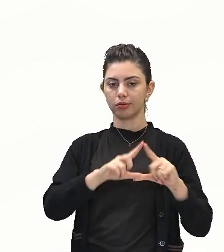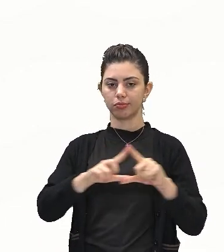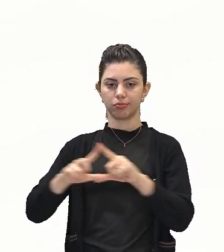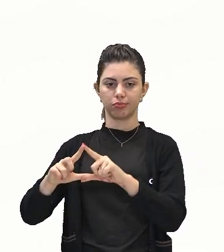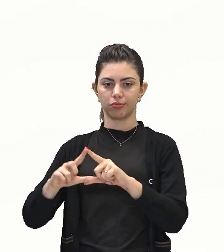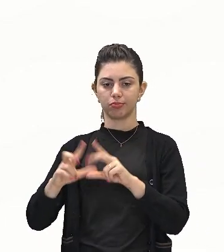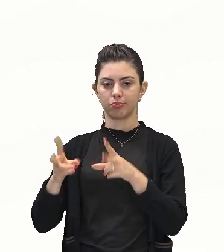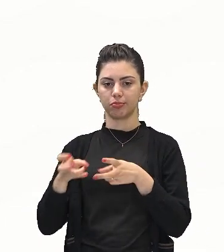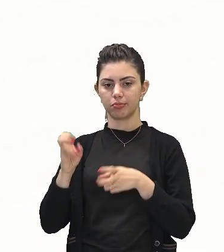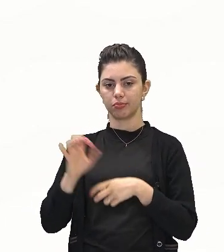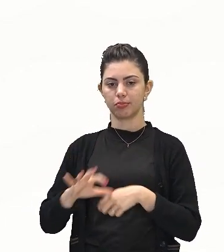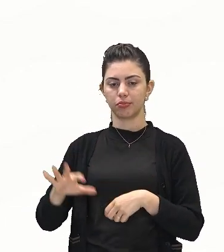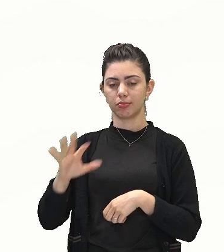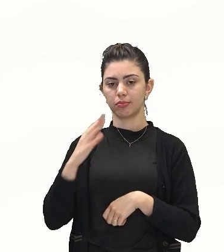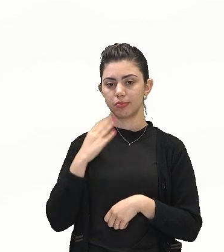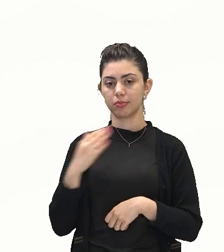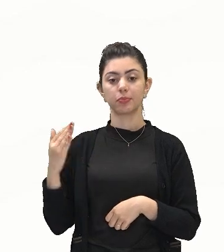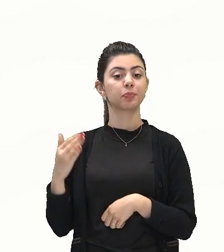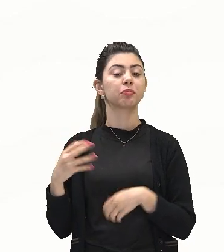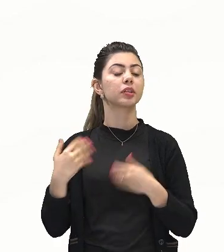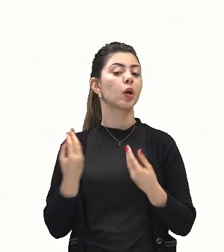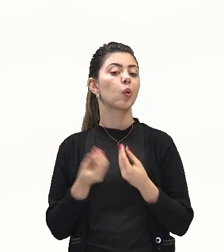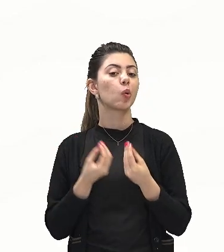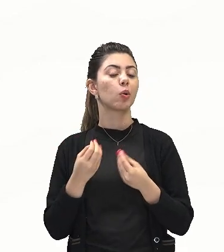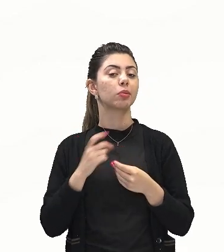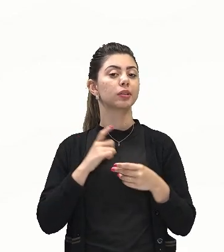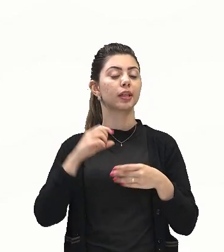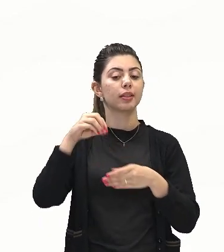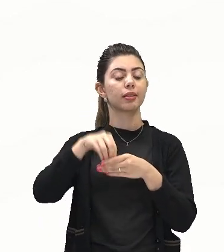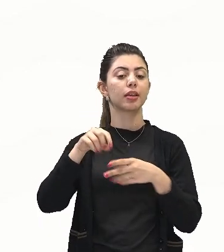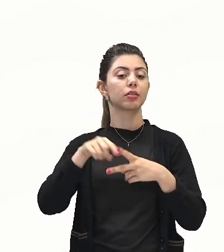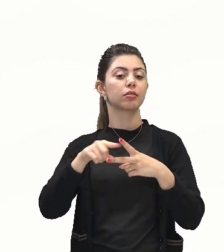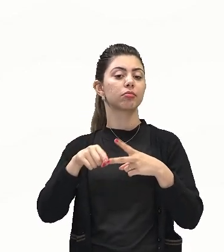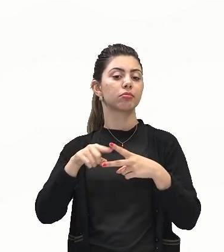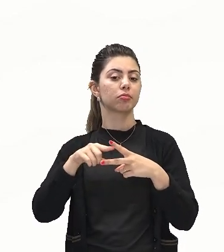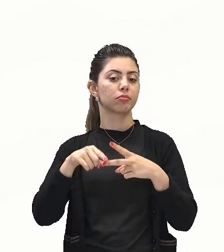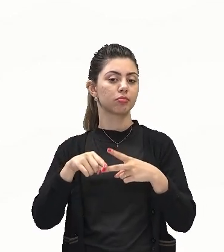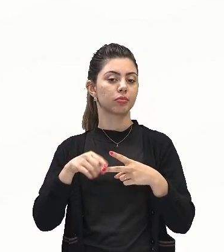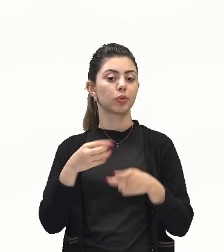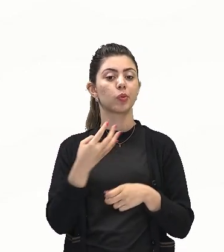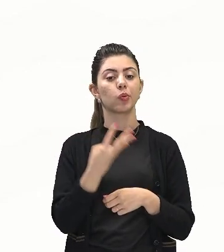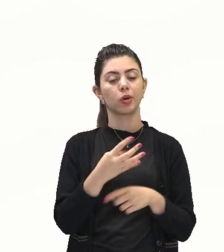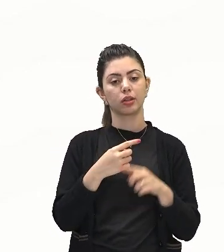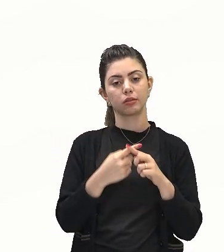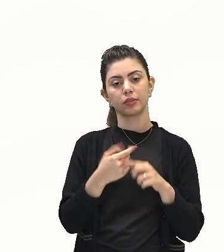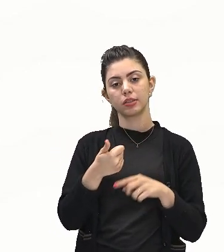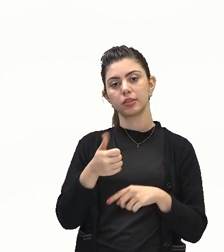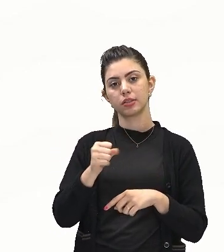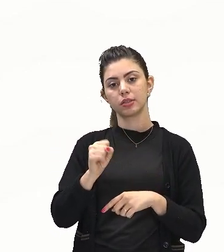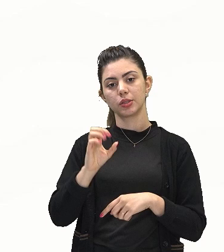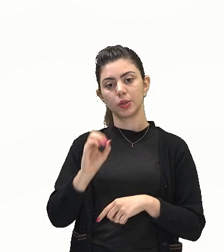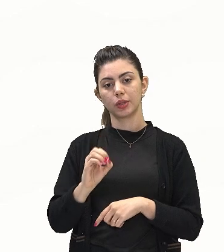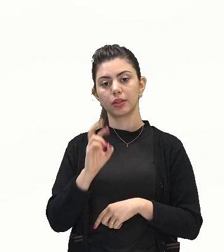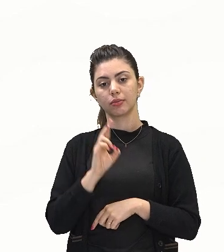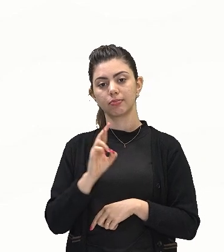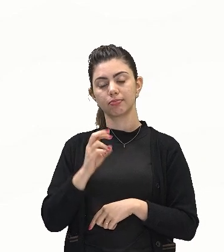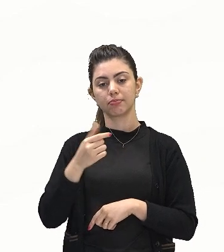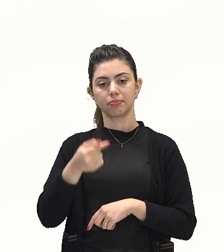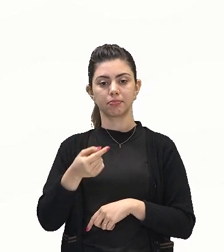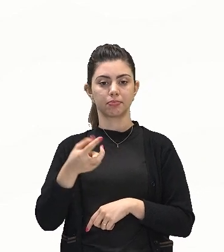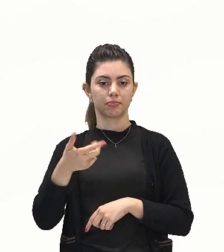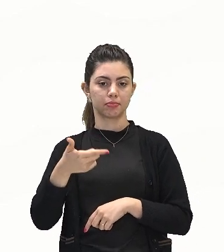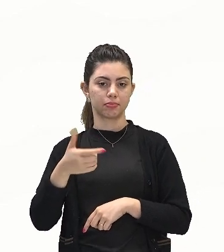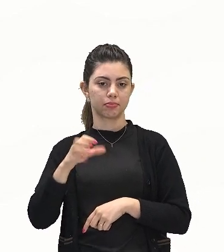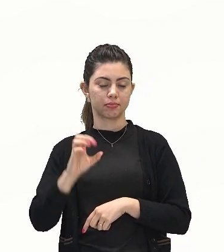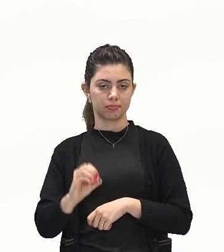triângulos. Então, quanto é que vai medir a soma dos seus ângulos internos? 4 vezes 180. Então, a soma dos